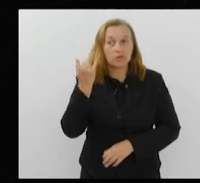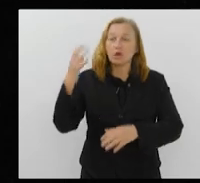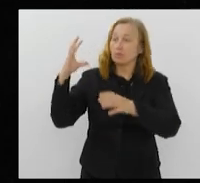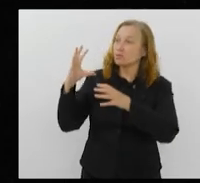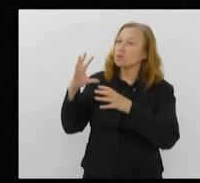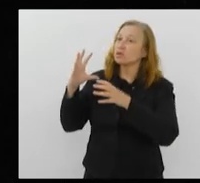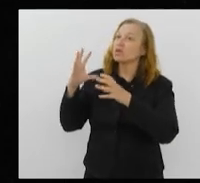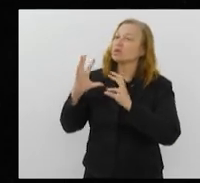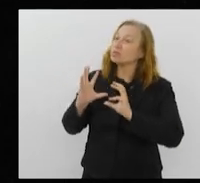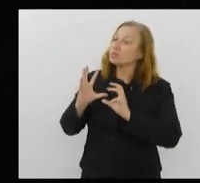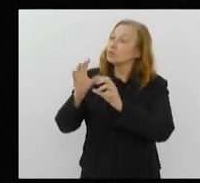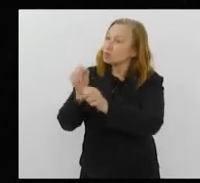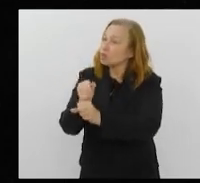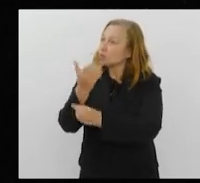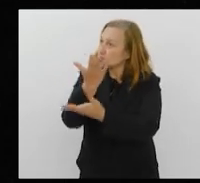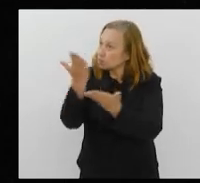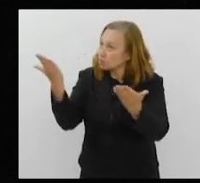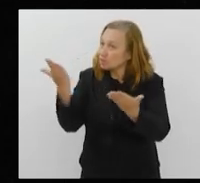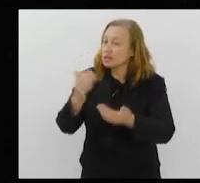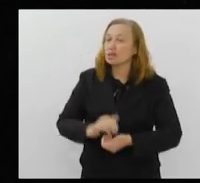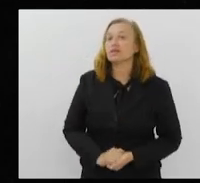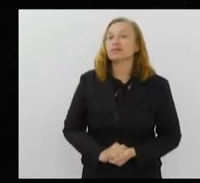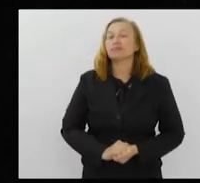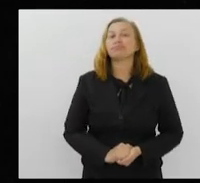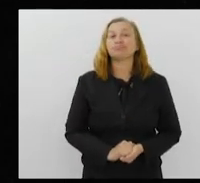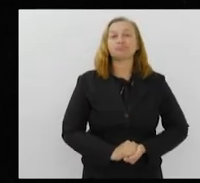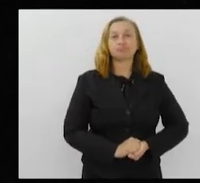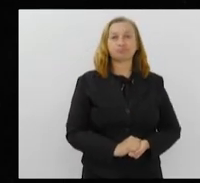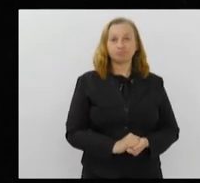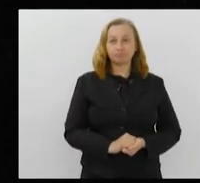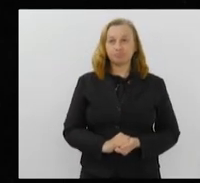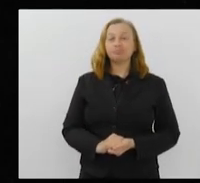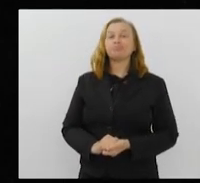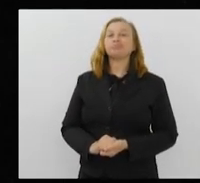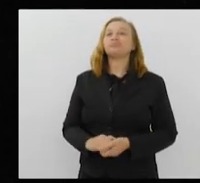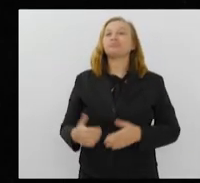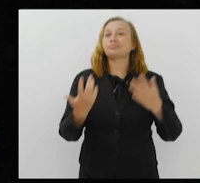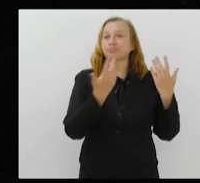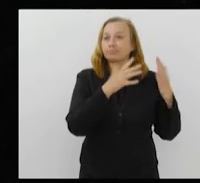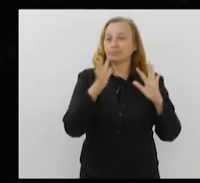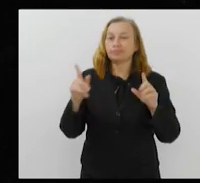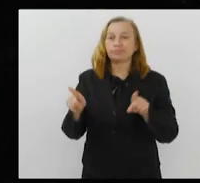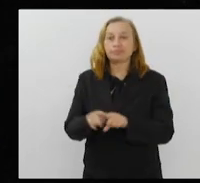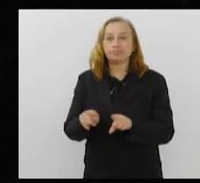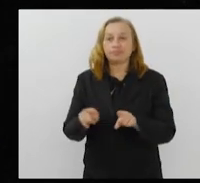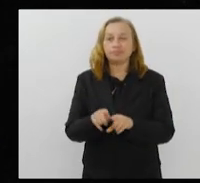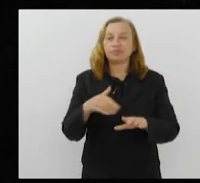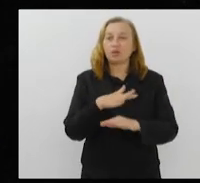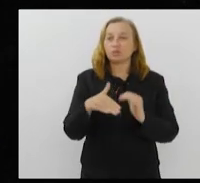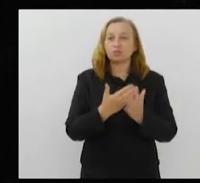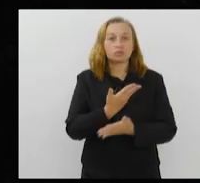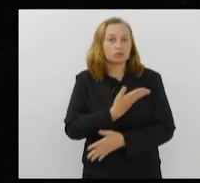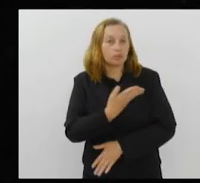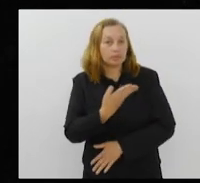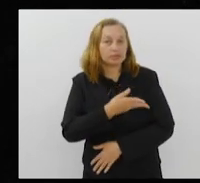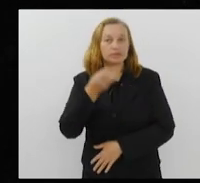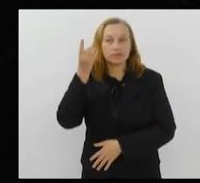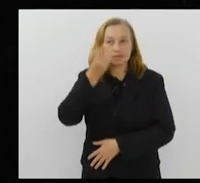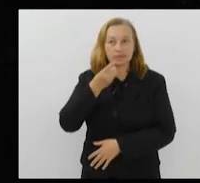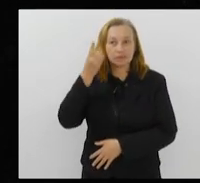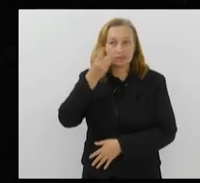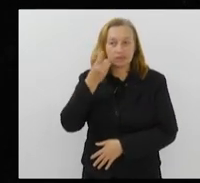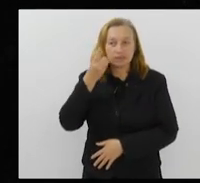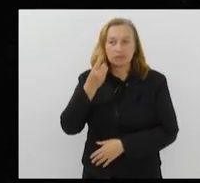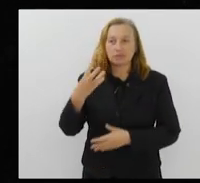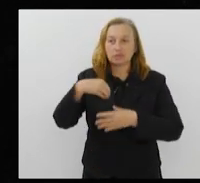ao Convoca junto com vocês. E quero saudar também todos os colegas deputados que ainda estão